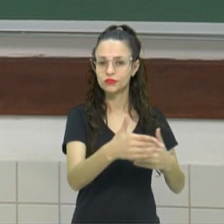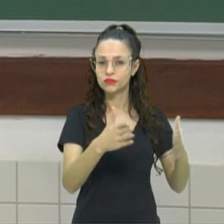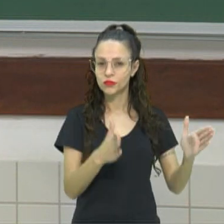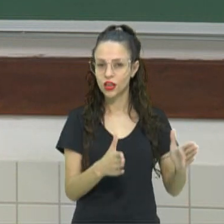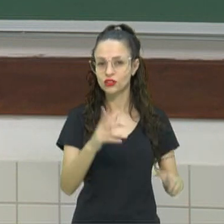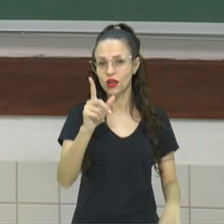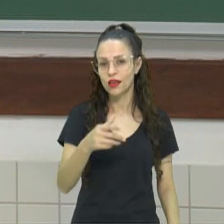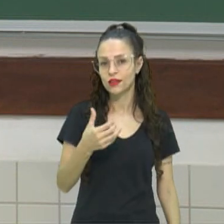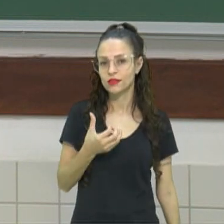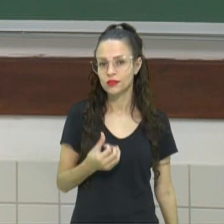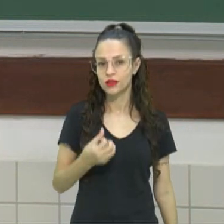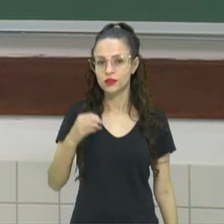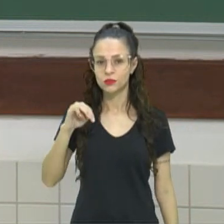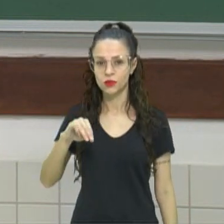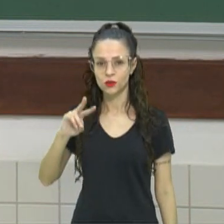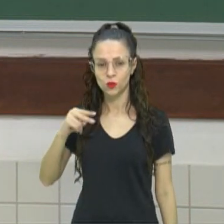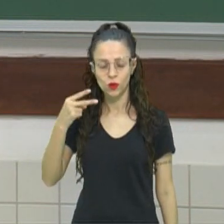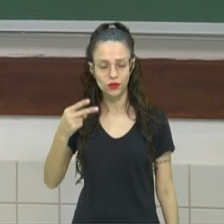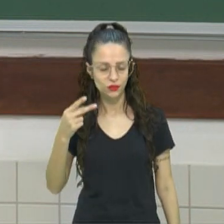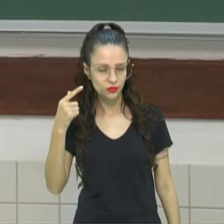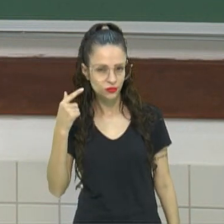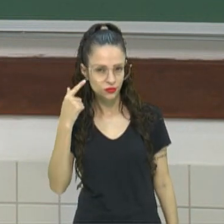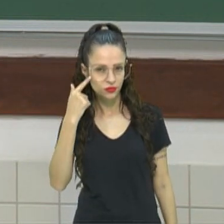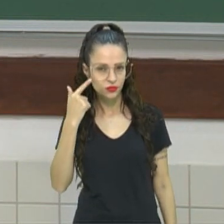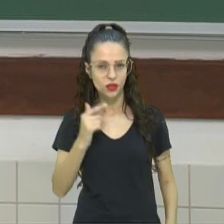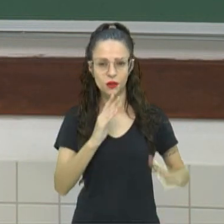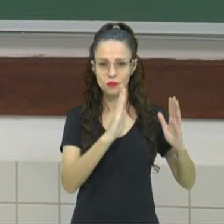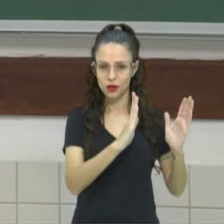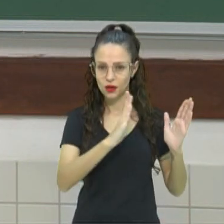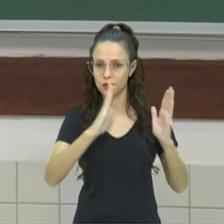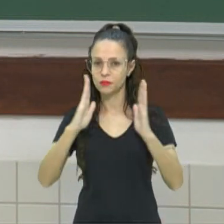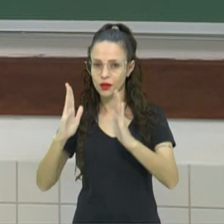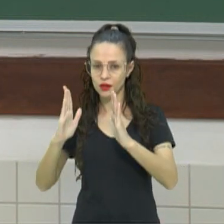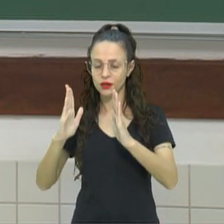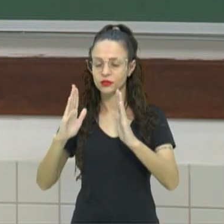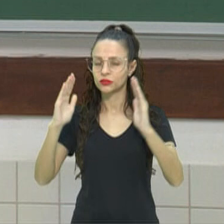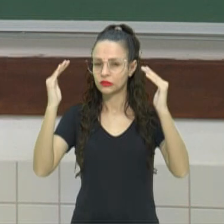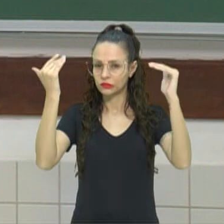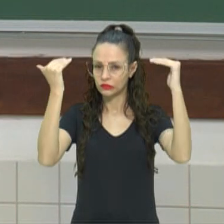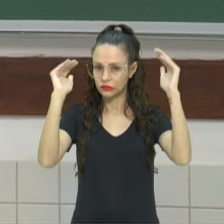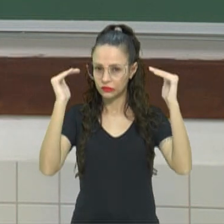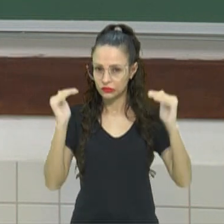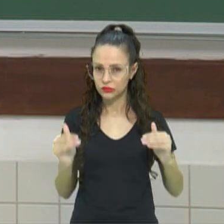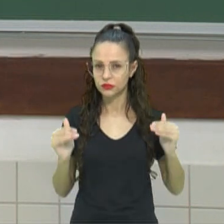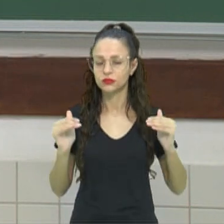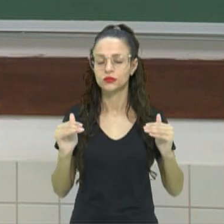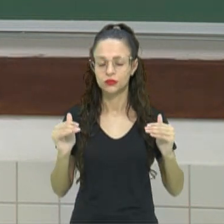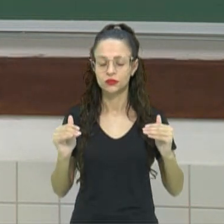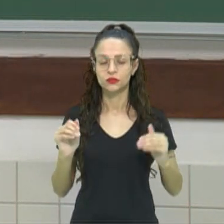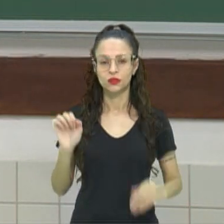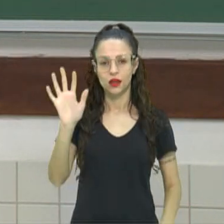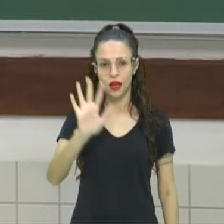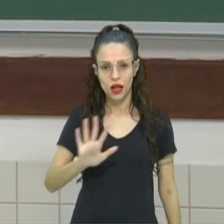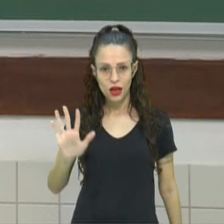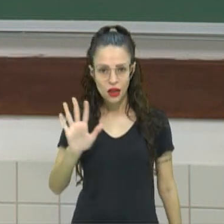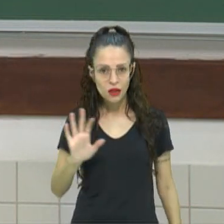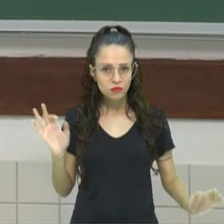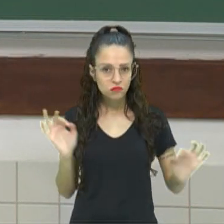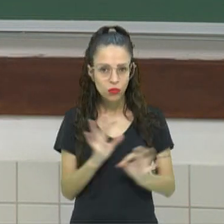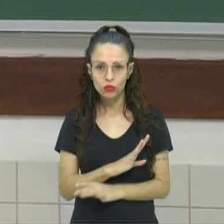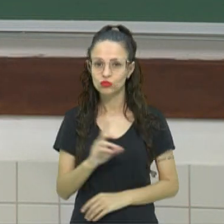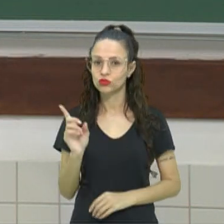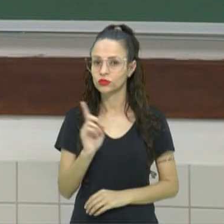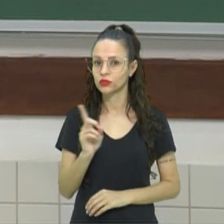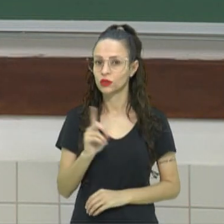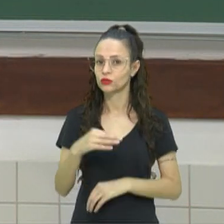metros quadrados. Então tem que ter esse passo a passo na cabeça da gente, porque senão você calcula a área e acha que acabou o exercício.